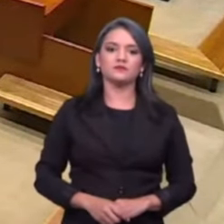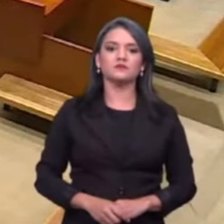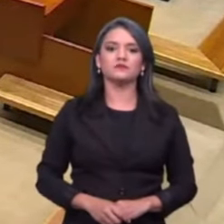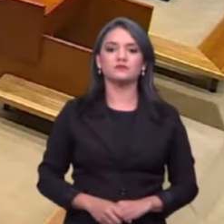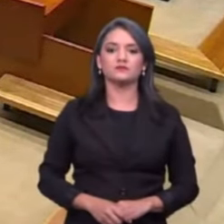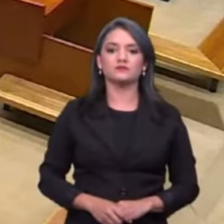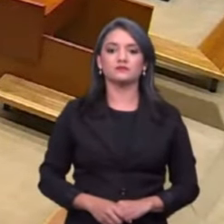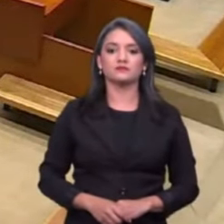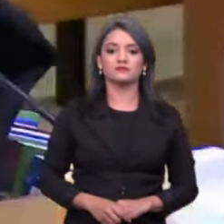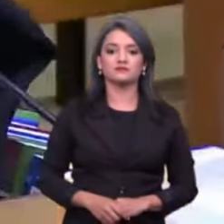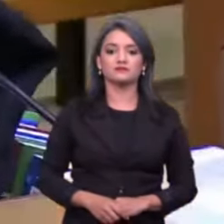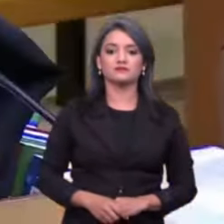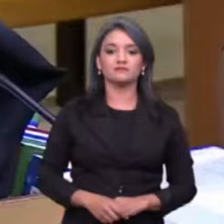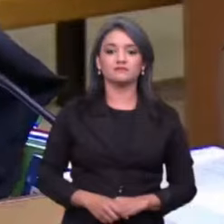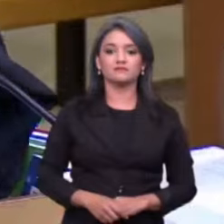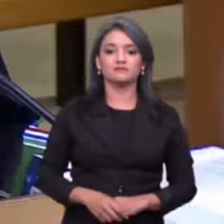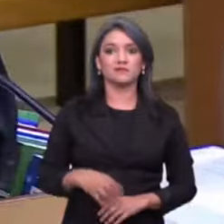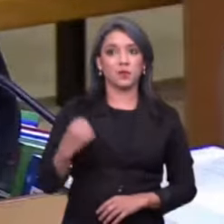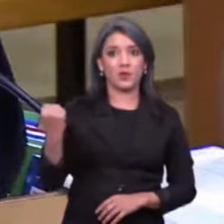Mais grave ainda, dizem eles,